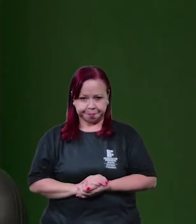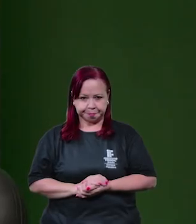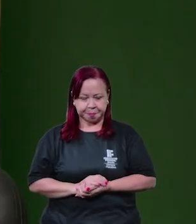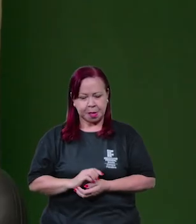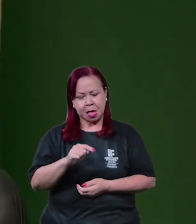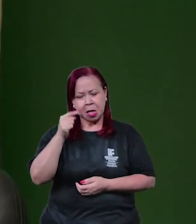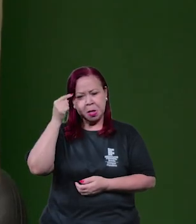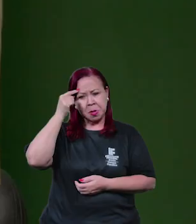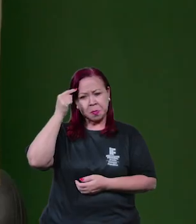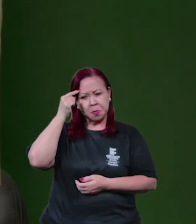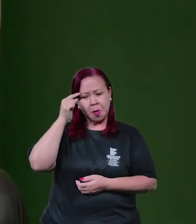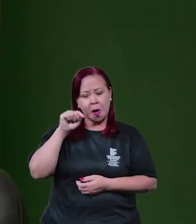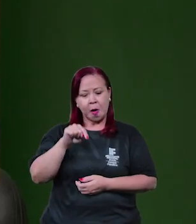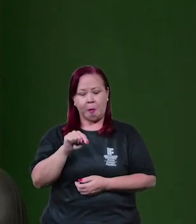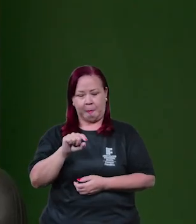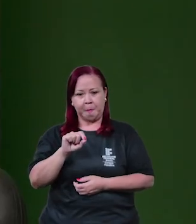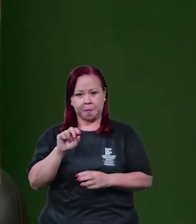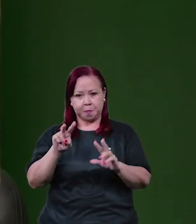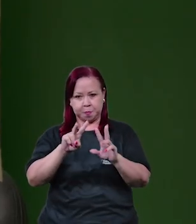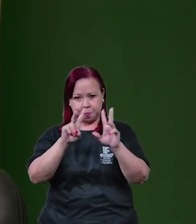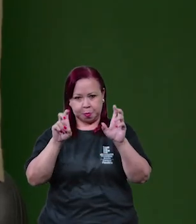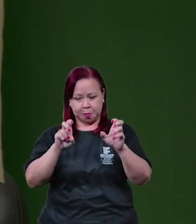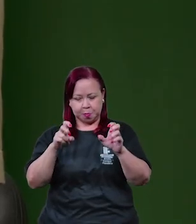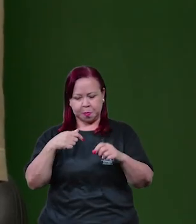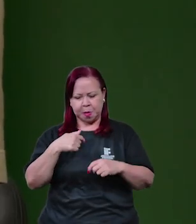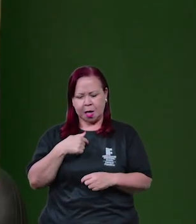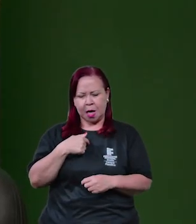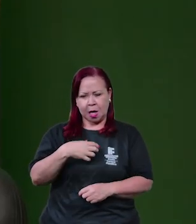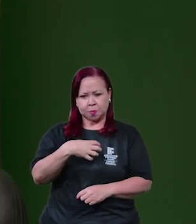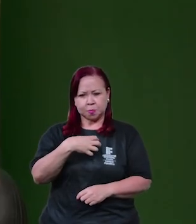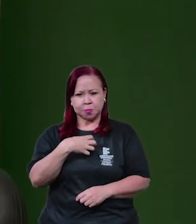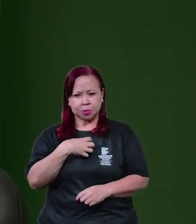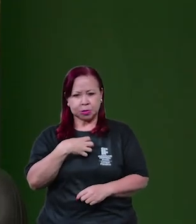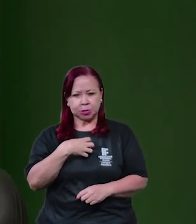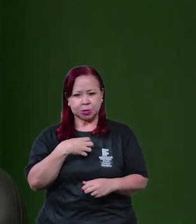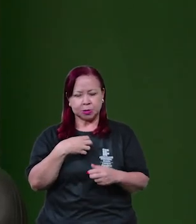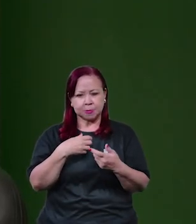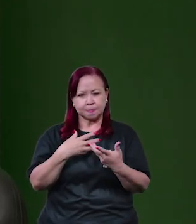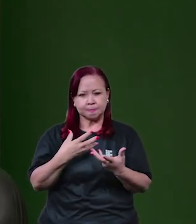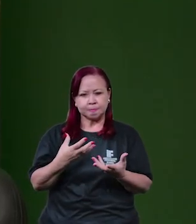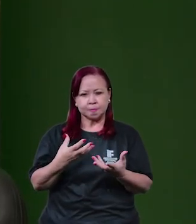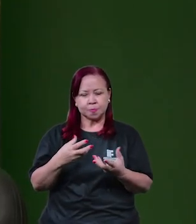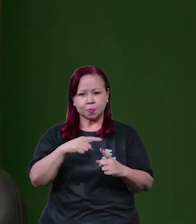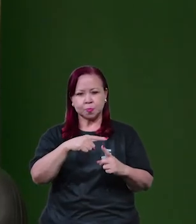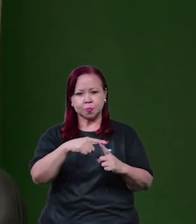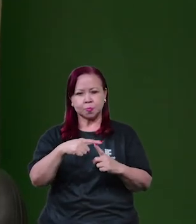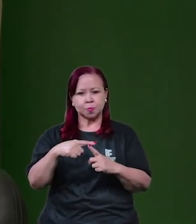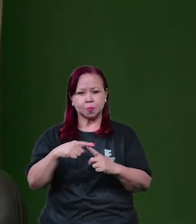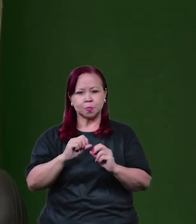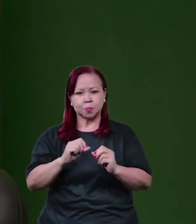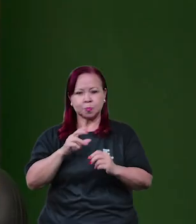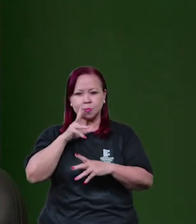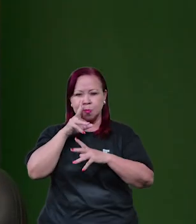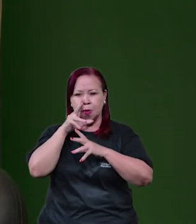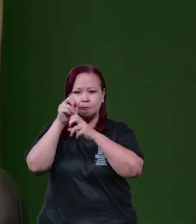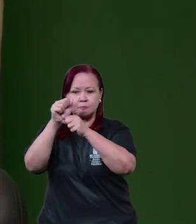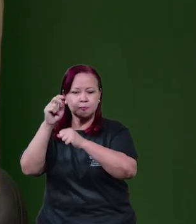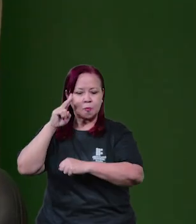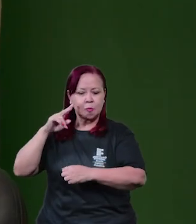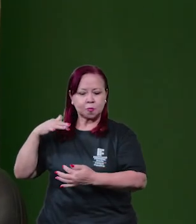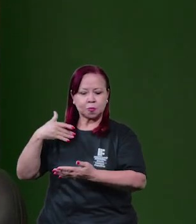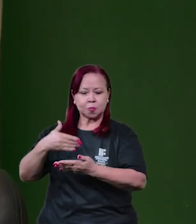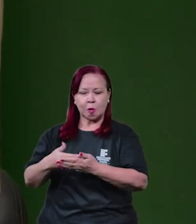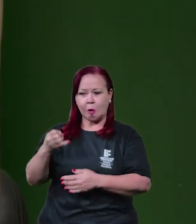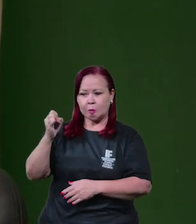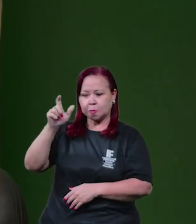Véi, pensando nisso, me veio muito a coisa da força histórica, assim, dessa